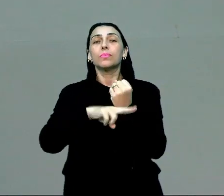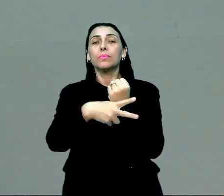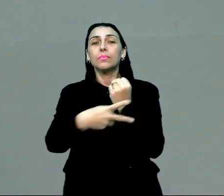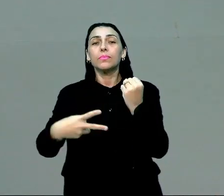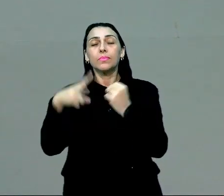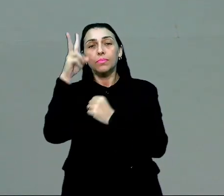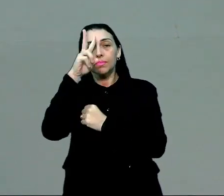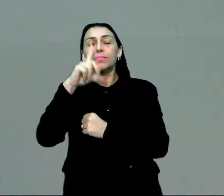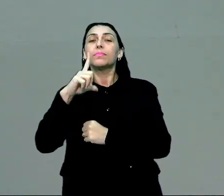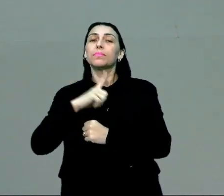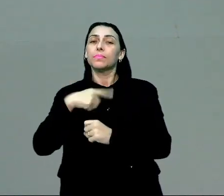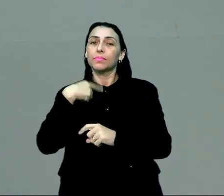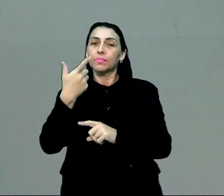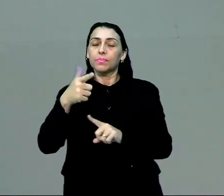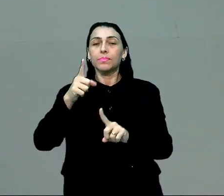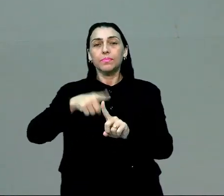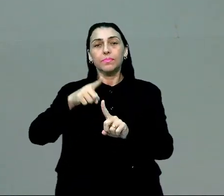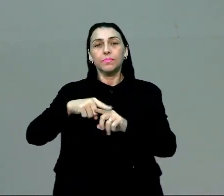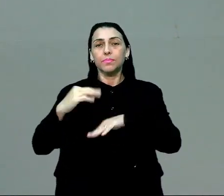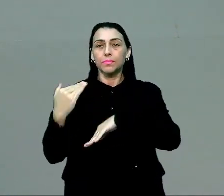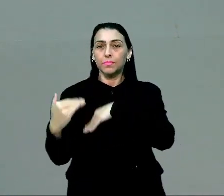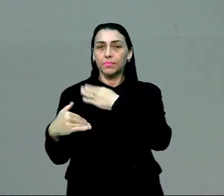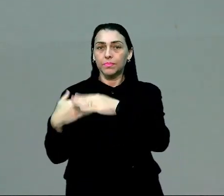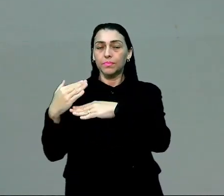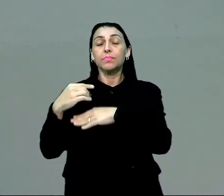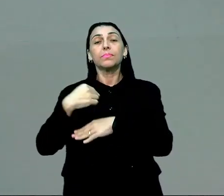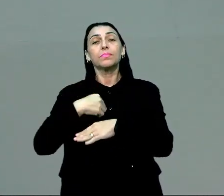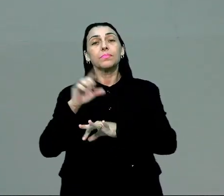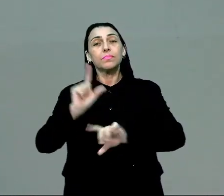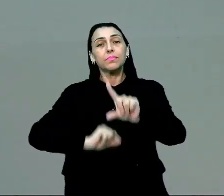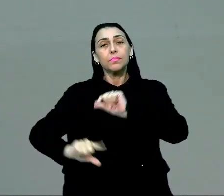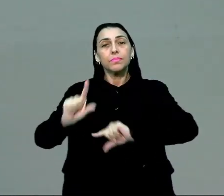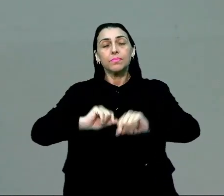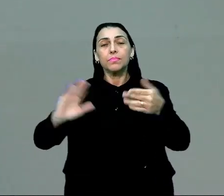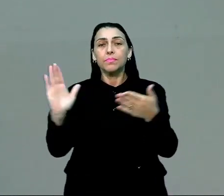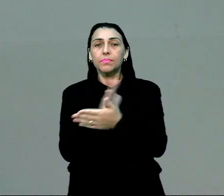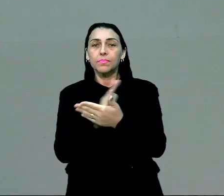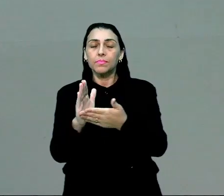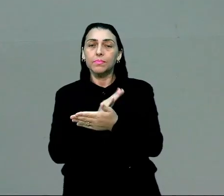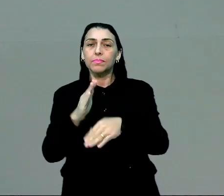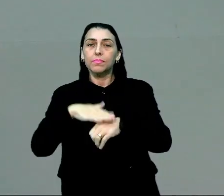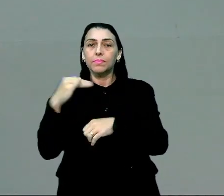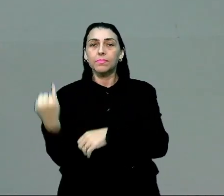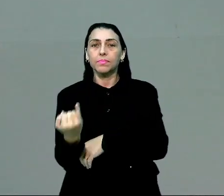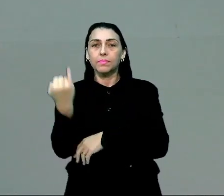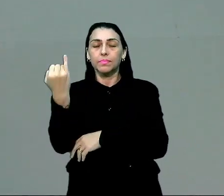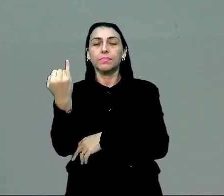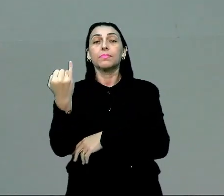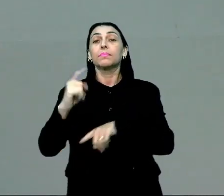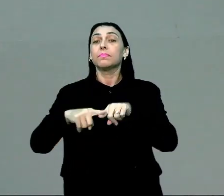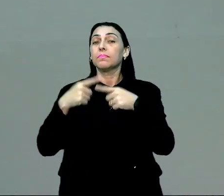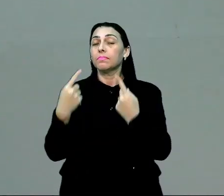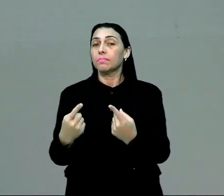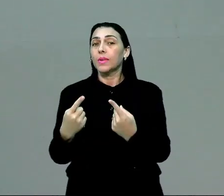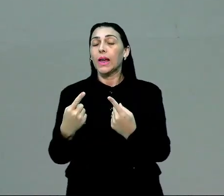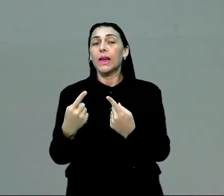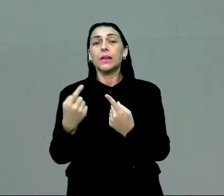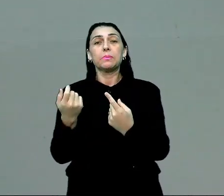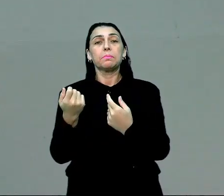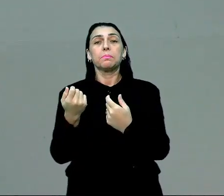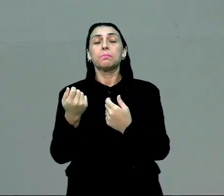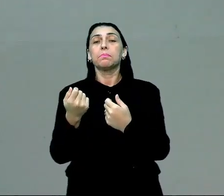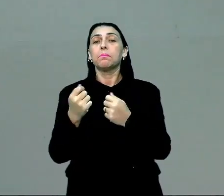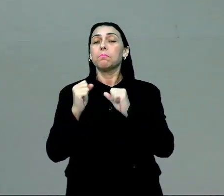que existem outros tipos de desenvolvimento. Eu selecionei alguns que eu considero os mais importantes, mas nada impede que você